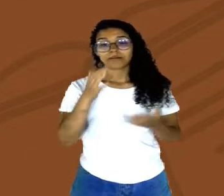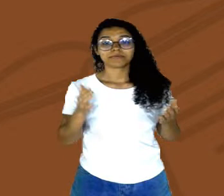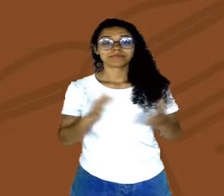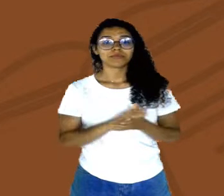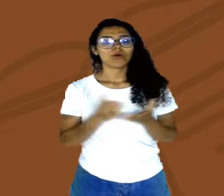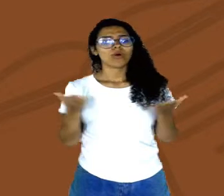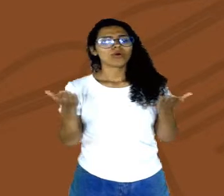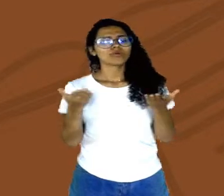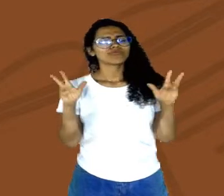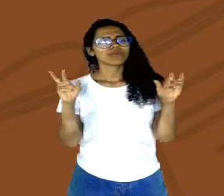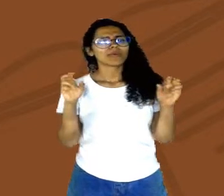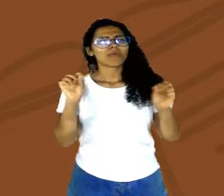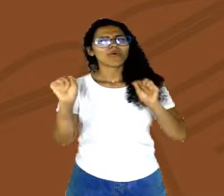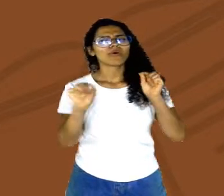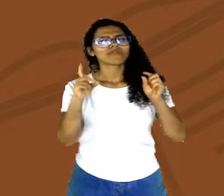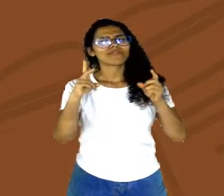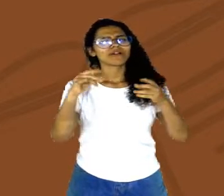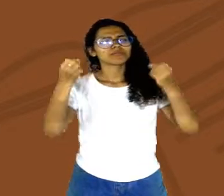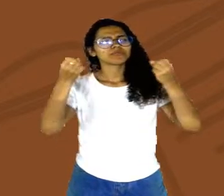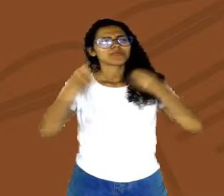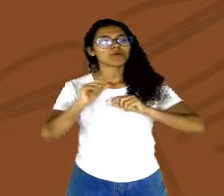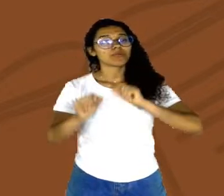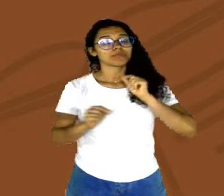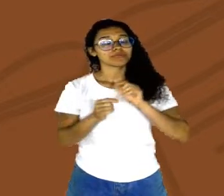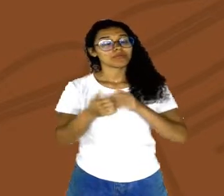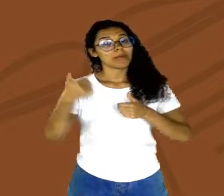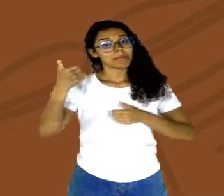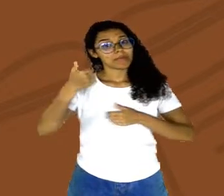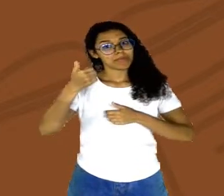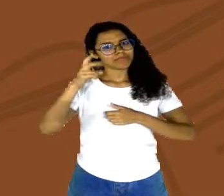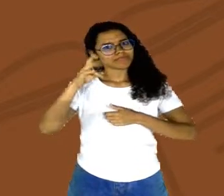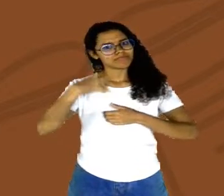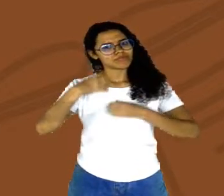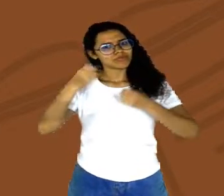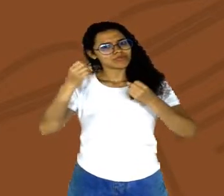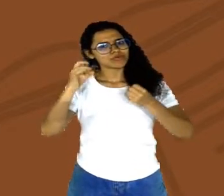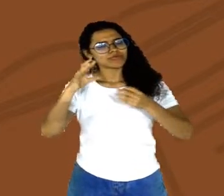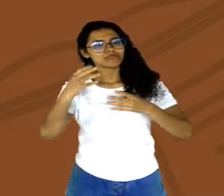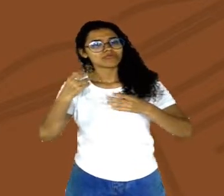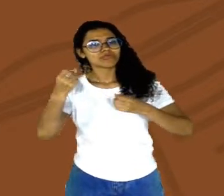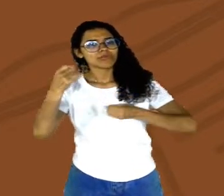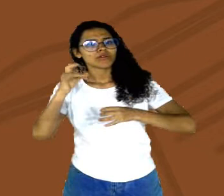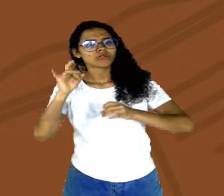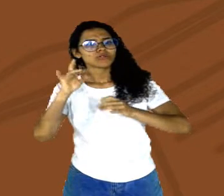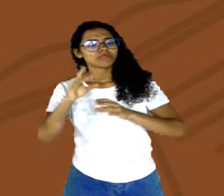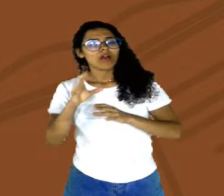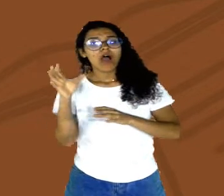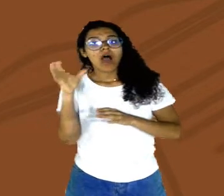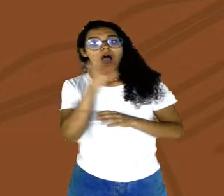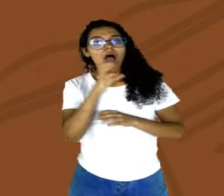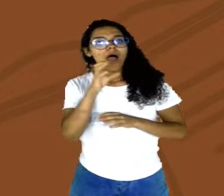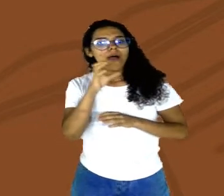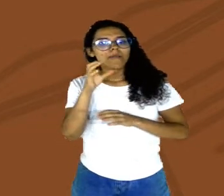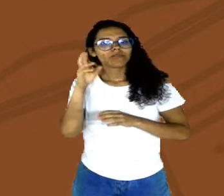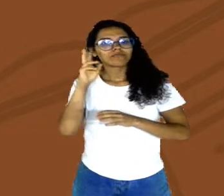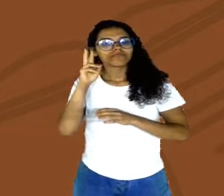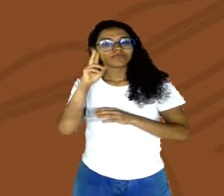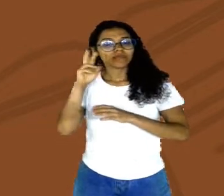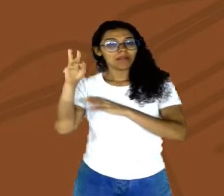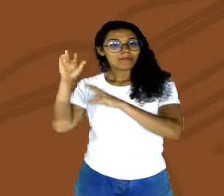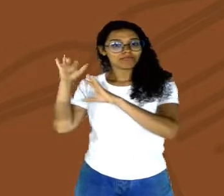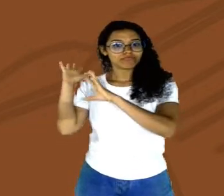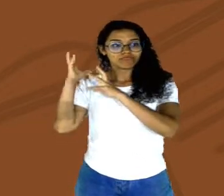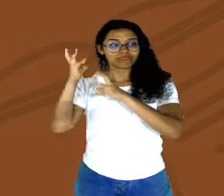senhor tem para nós? Inicialmente, estarei aqui socializando com vocês uma breve revisão, ok?